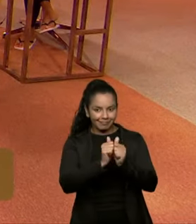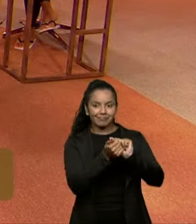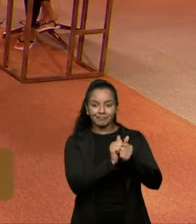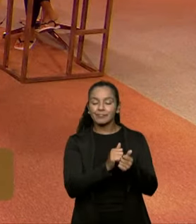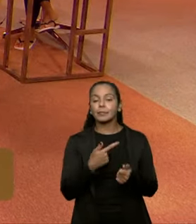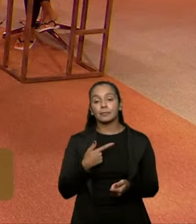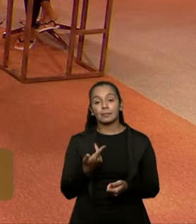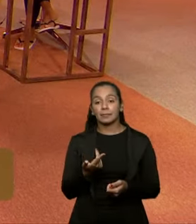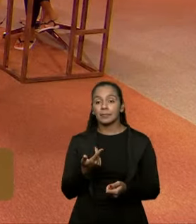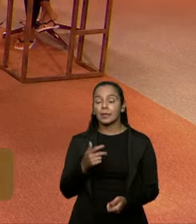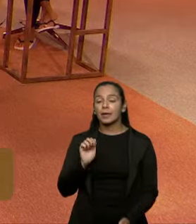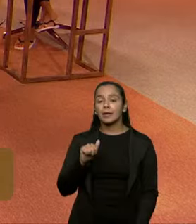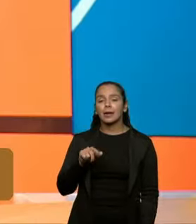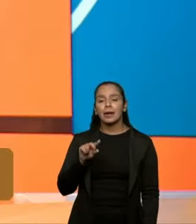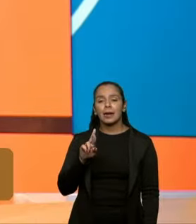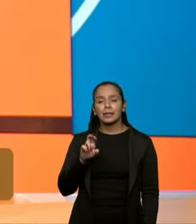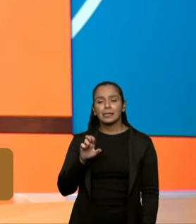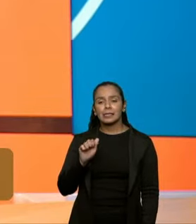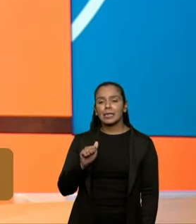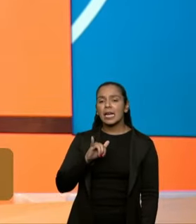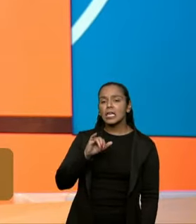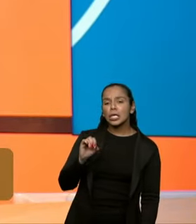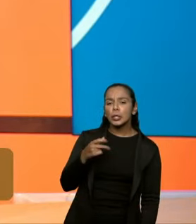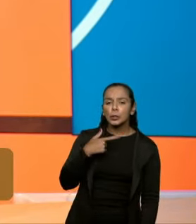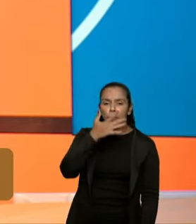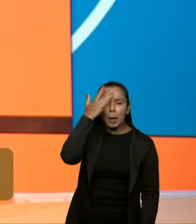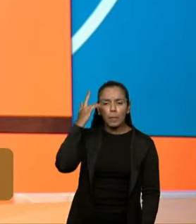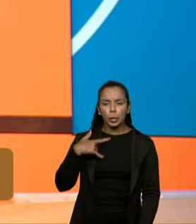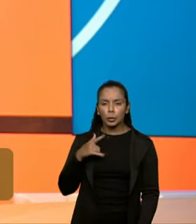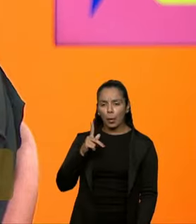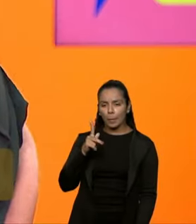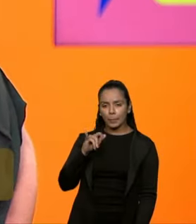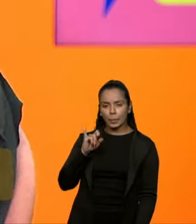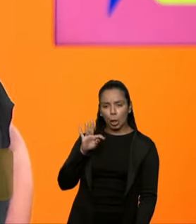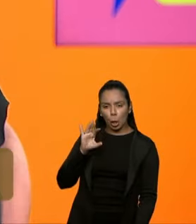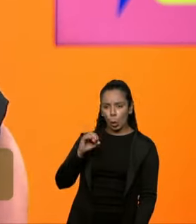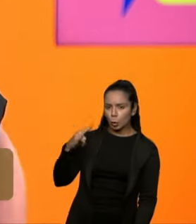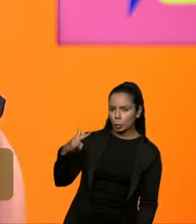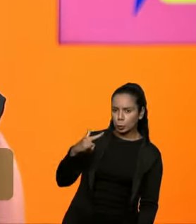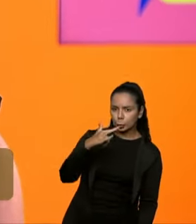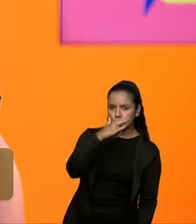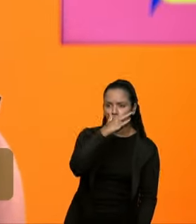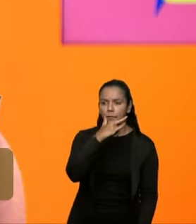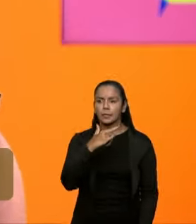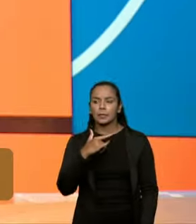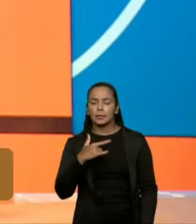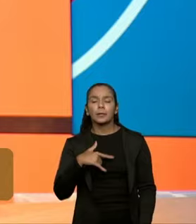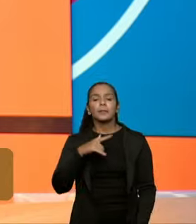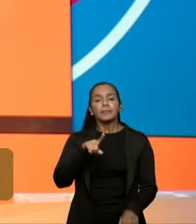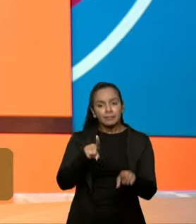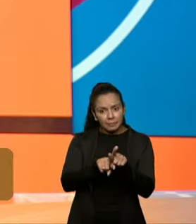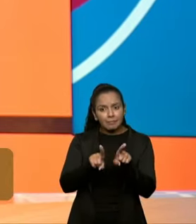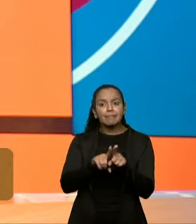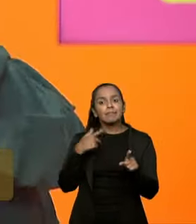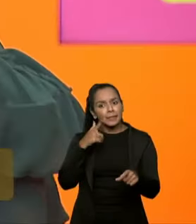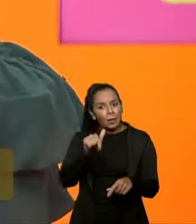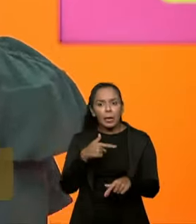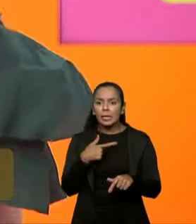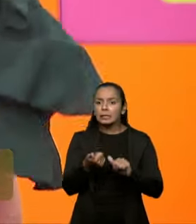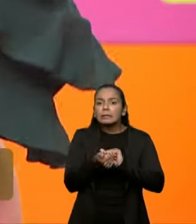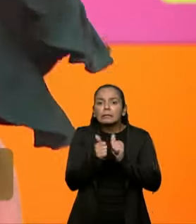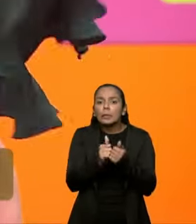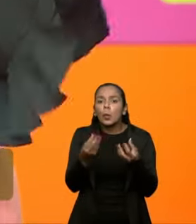André, isso para piloto, comissário de bordo, é meio impossível, né? Não, não. Por exemplo, ele tem que se adaptar. As viagens internacionais. Ah, eu